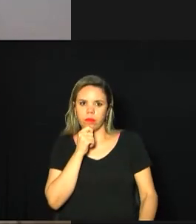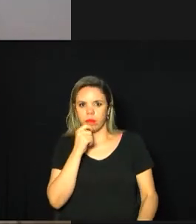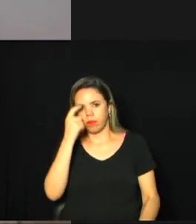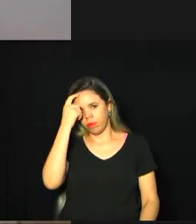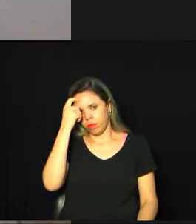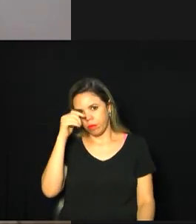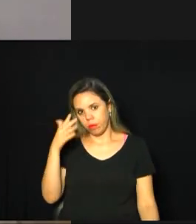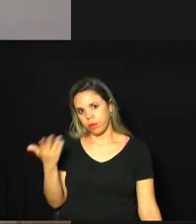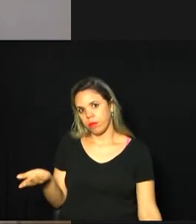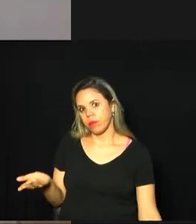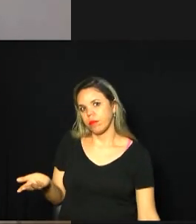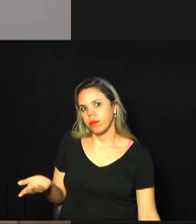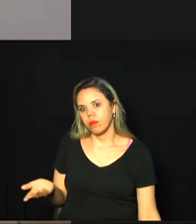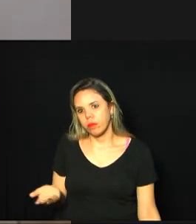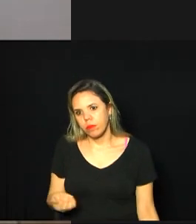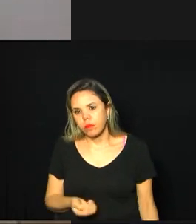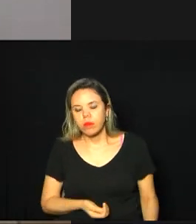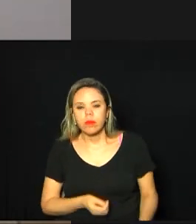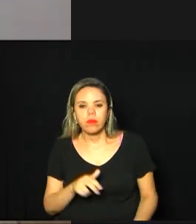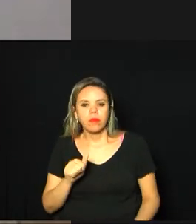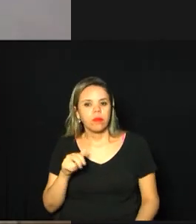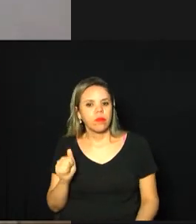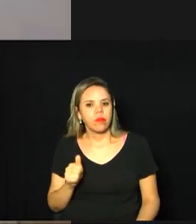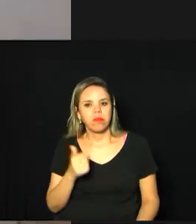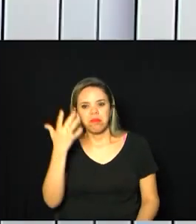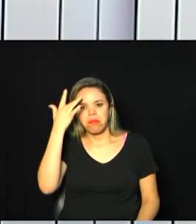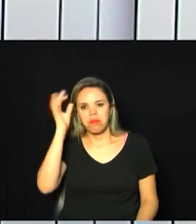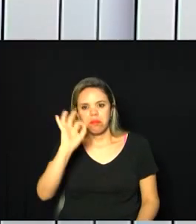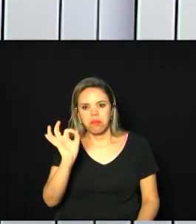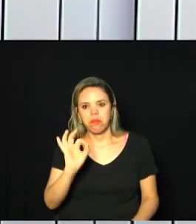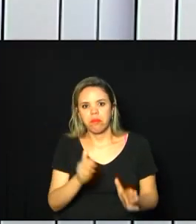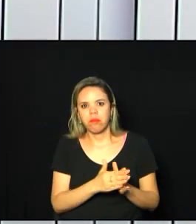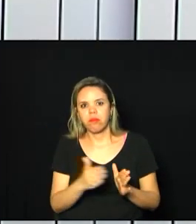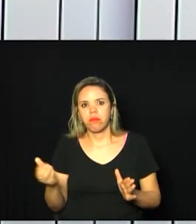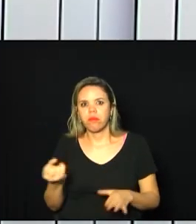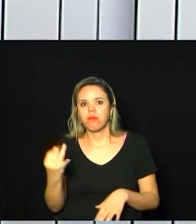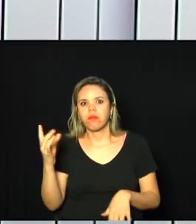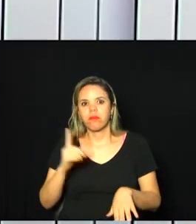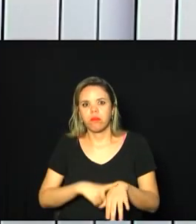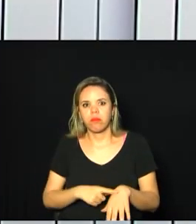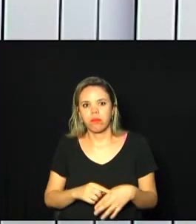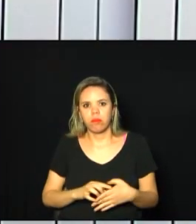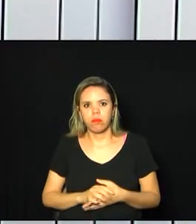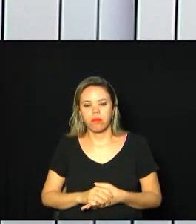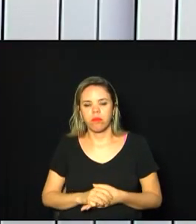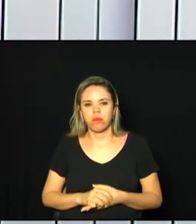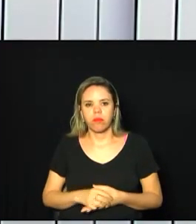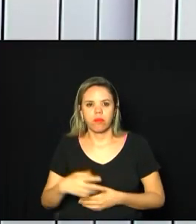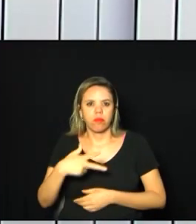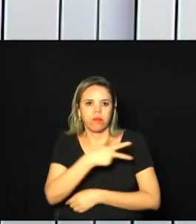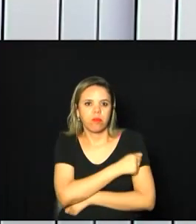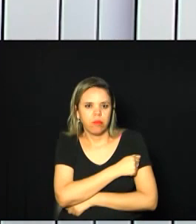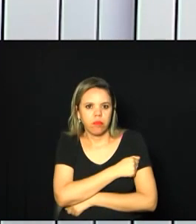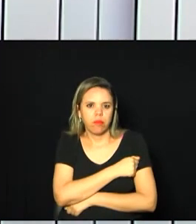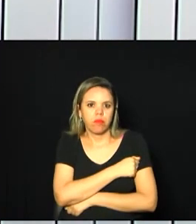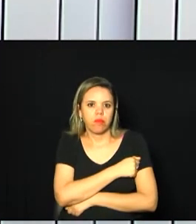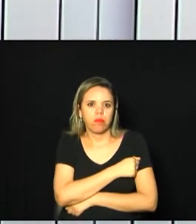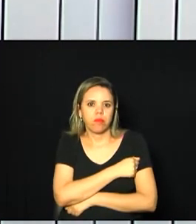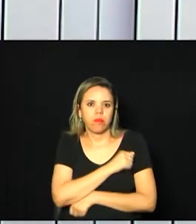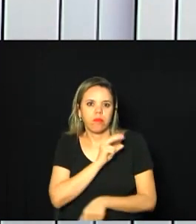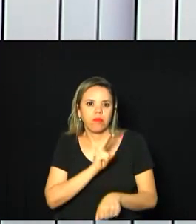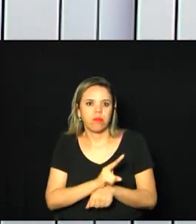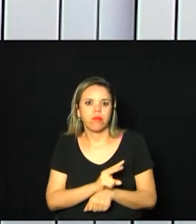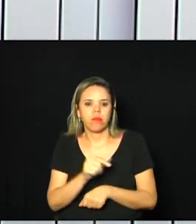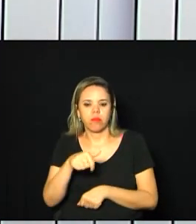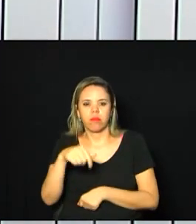Sim. Ana, não se sabe durante quanto tempo esses imunizantes eles nos